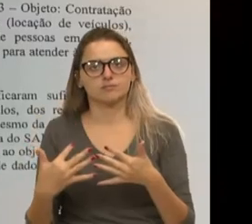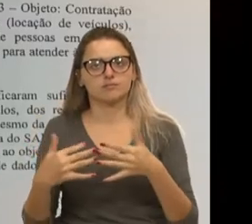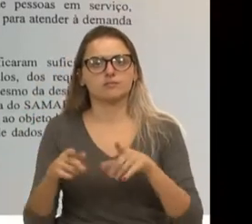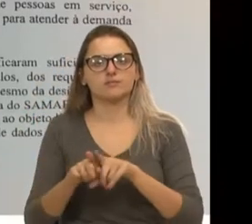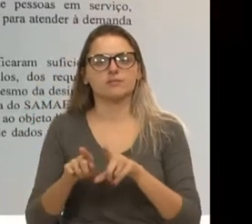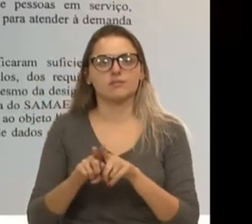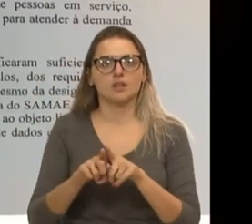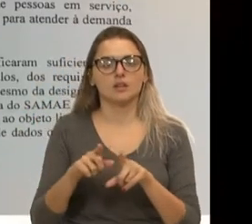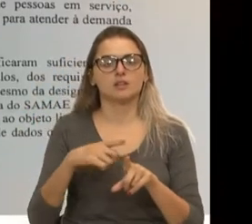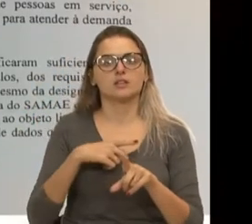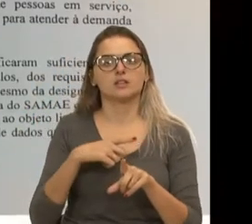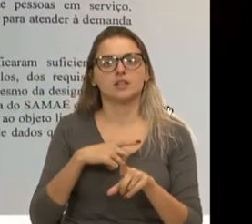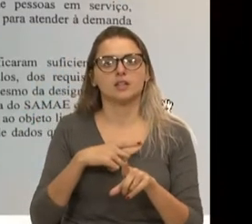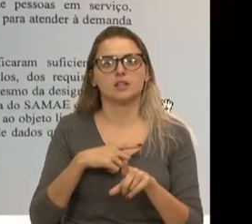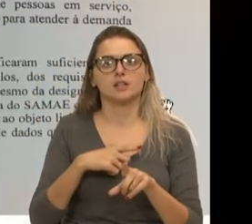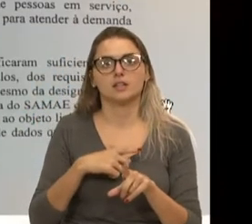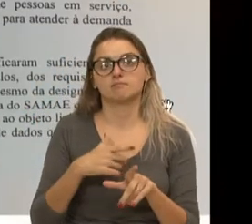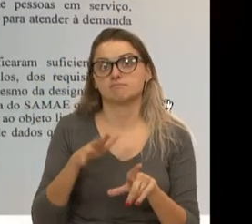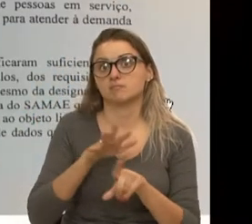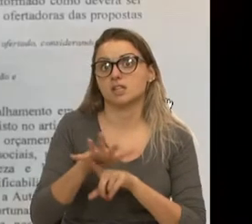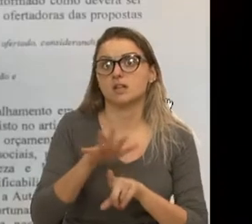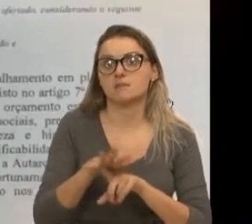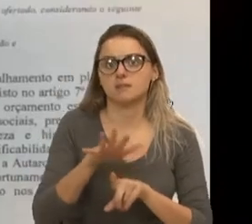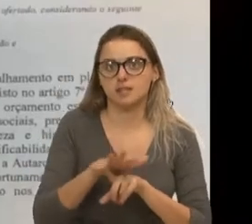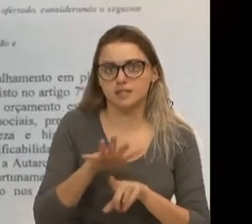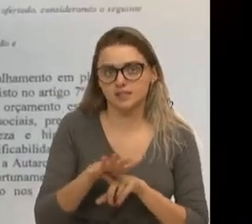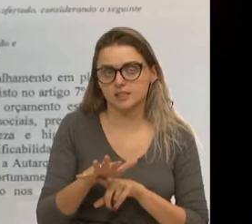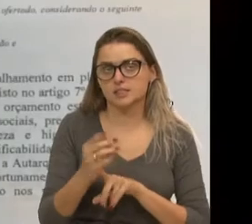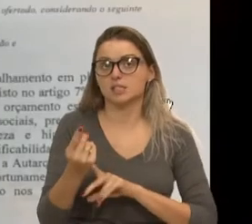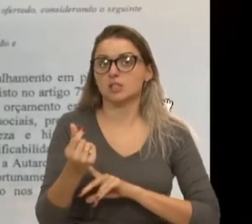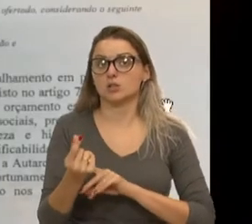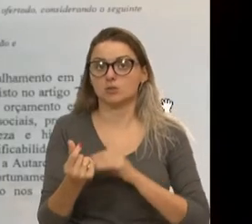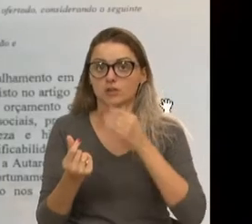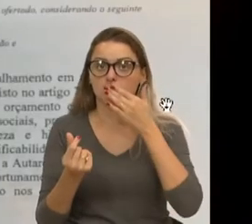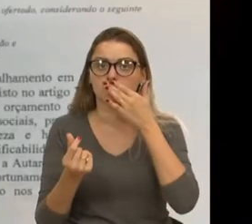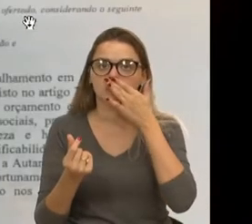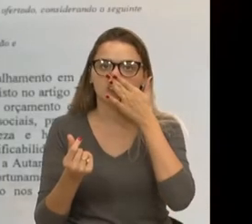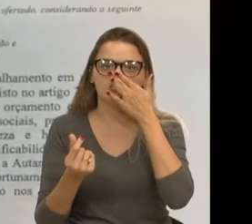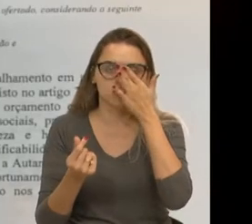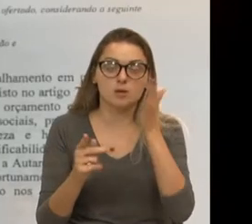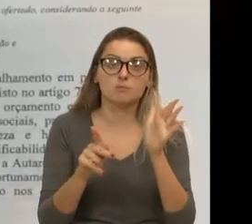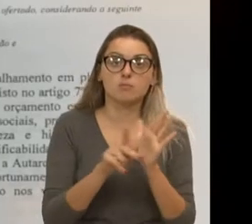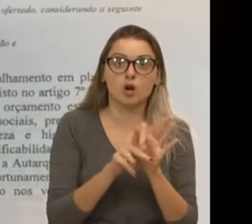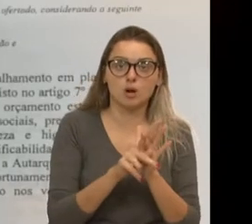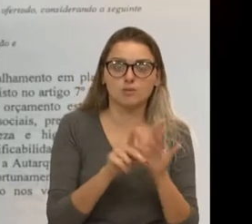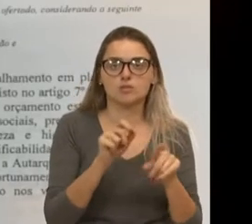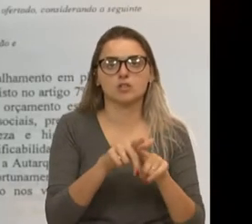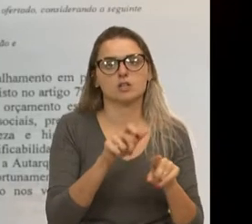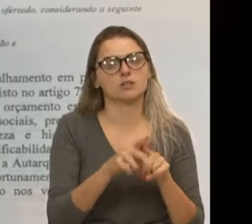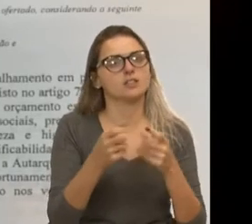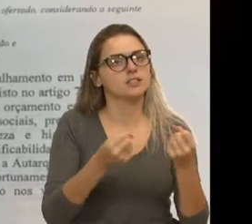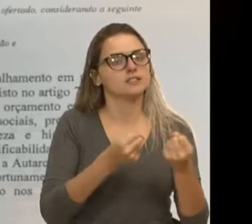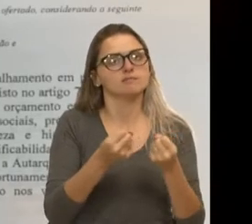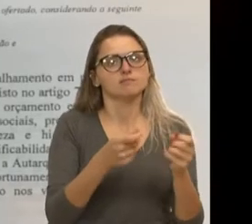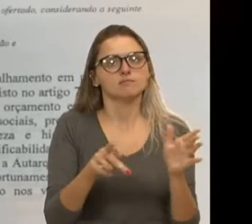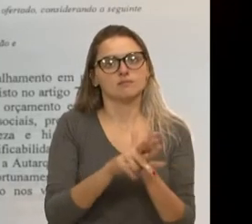retratem demandas e o atual custo-benefício da alocação de veículos pela autarquia, em